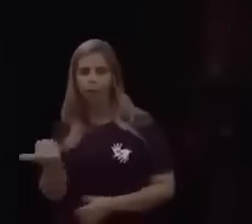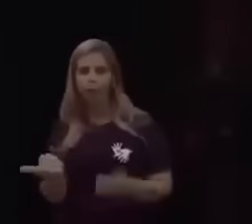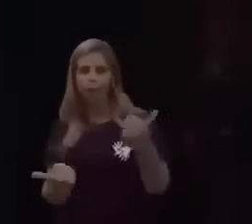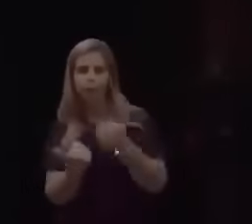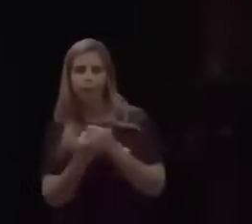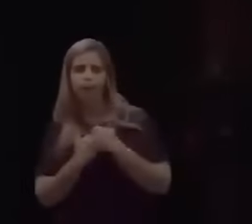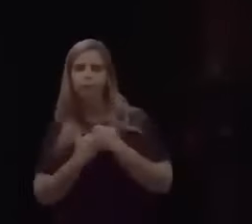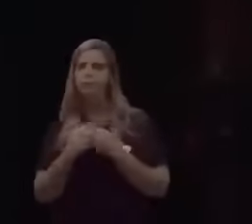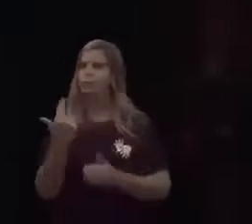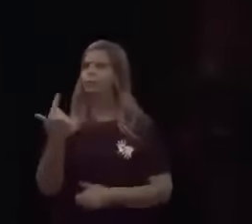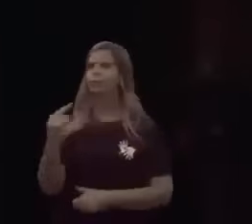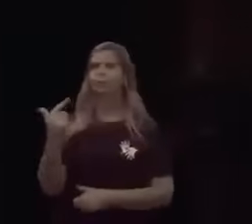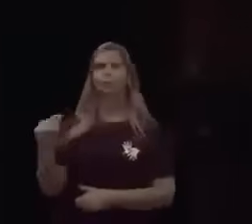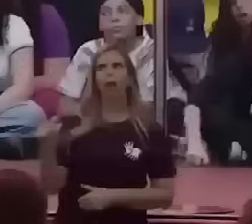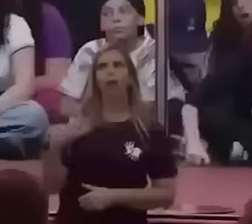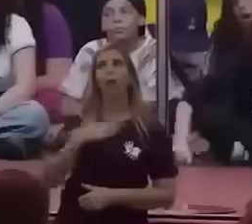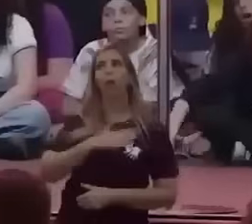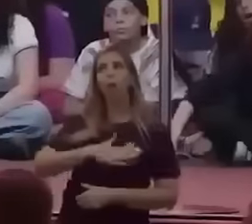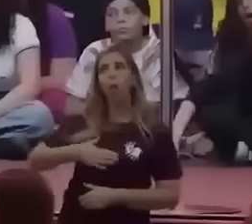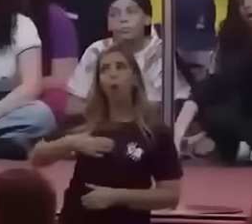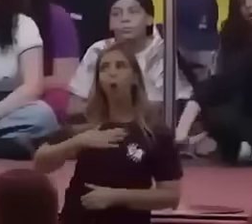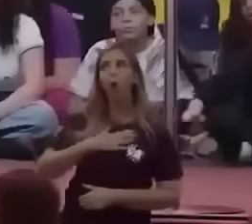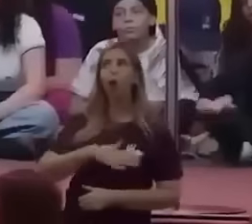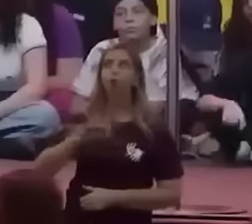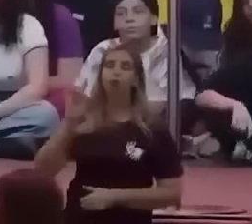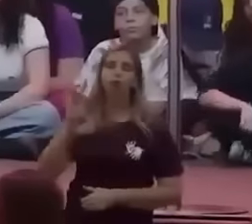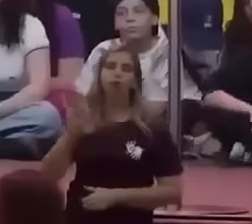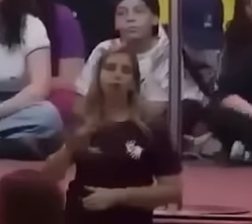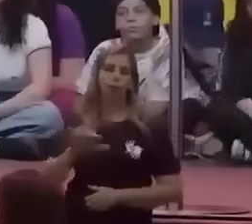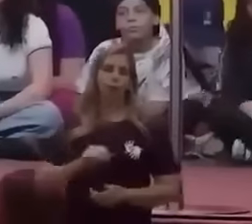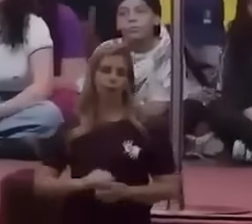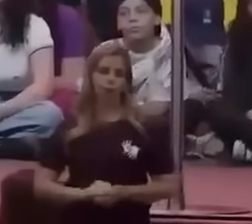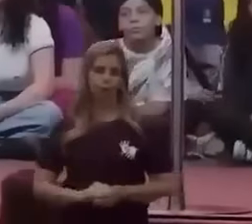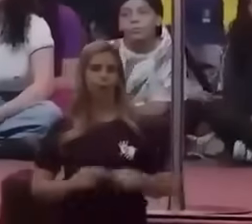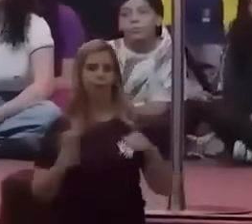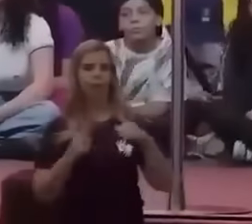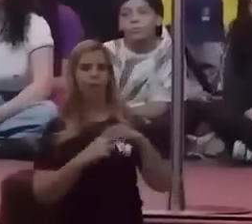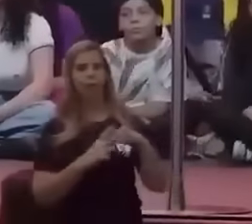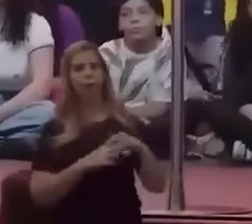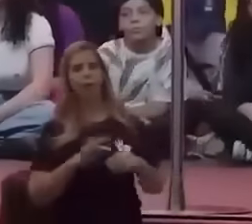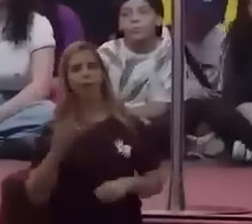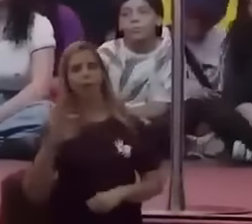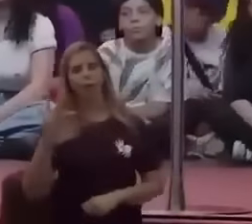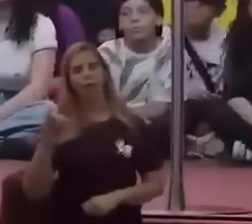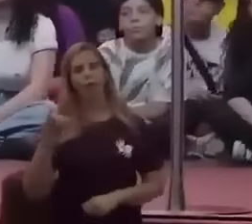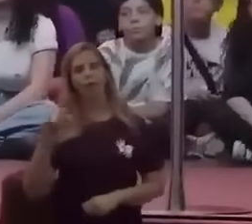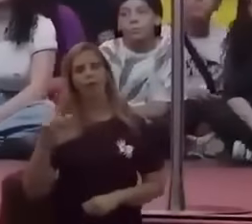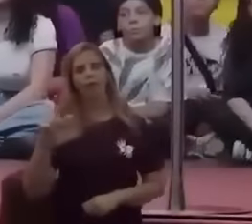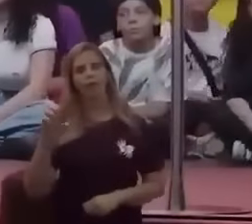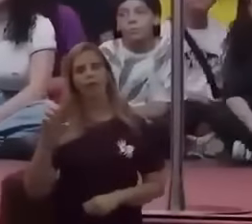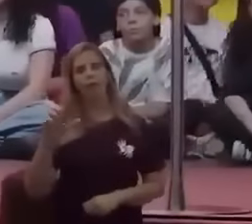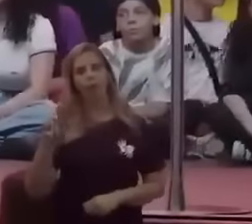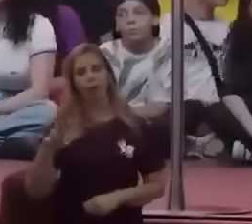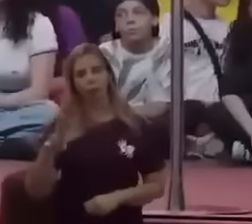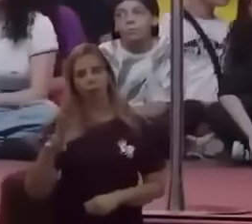ti, eu só gosto de ti. E respondeu com o verbo filéu, filose, filose.